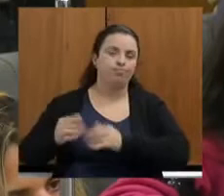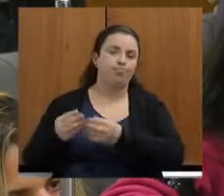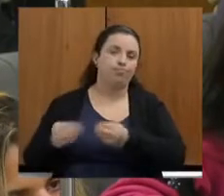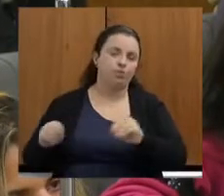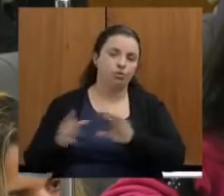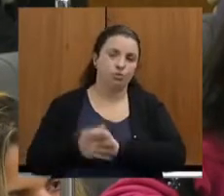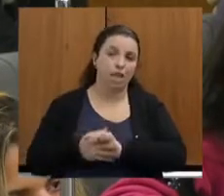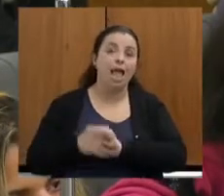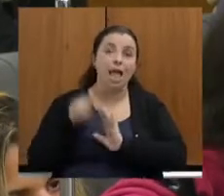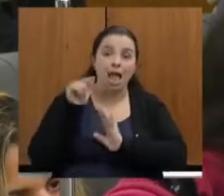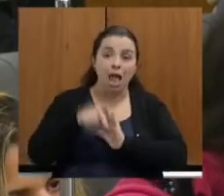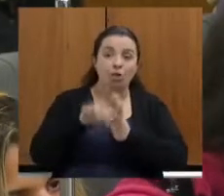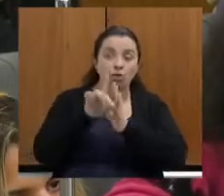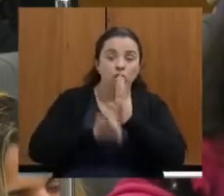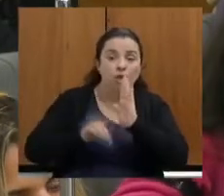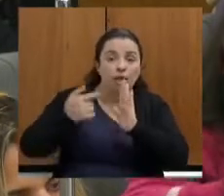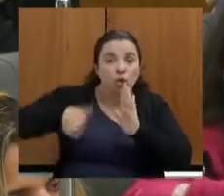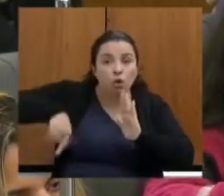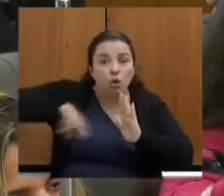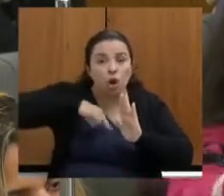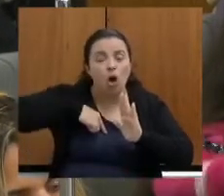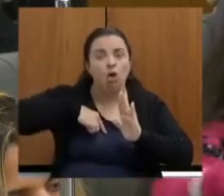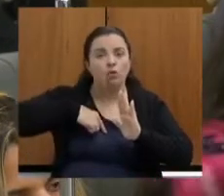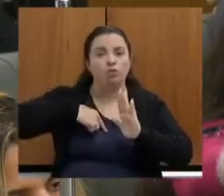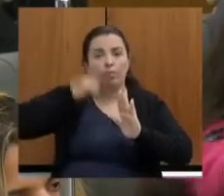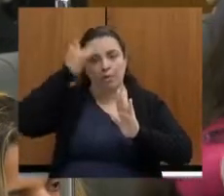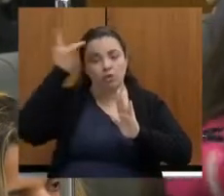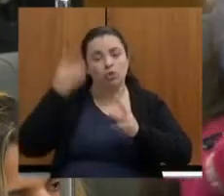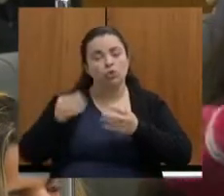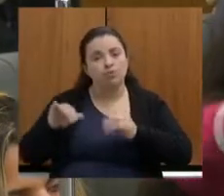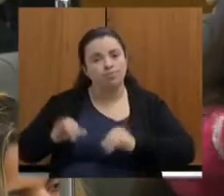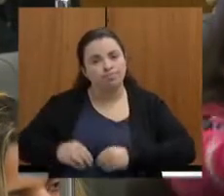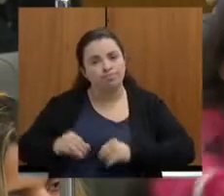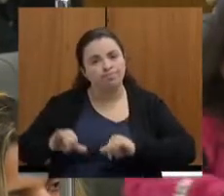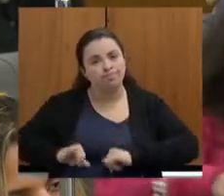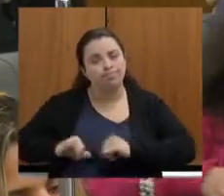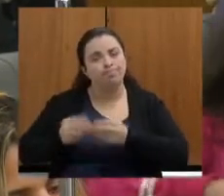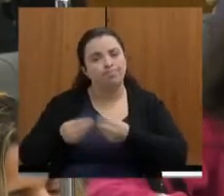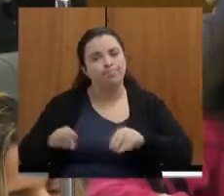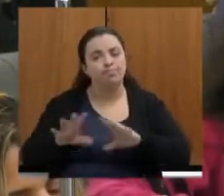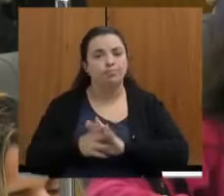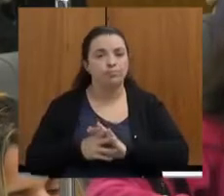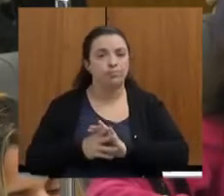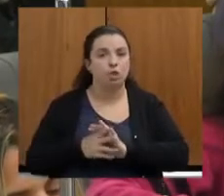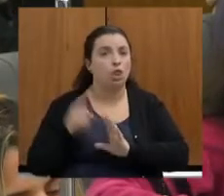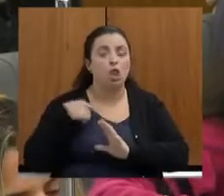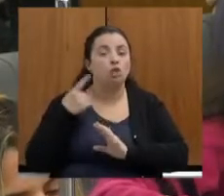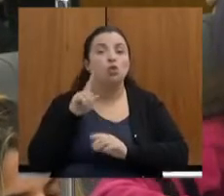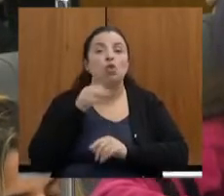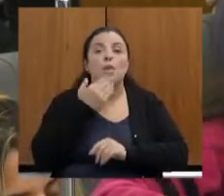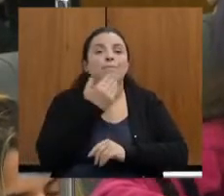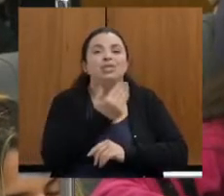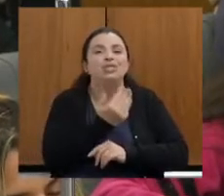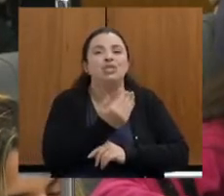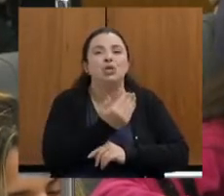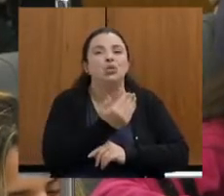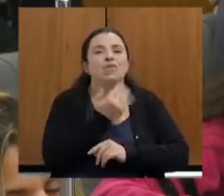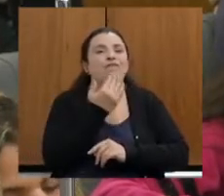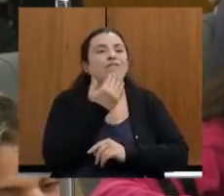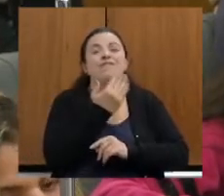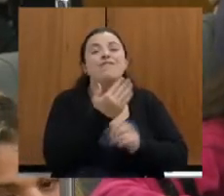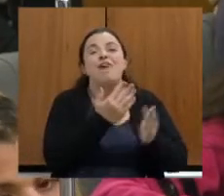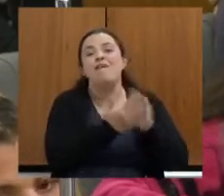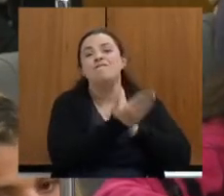dos atingidos E isso não é a favor que ninguém tá pedindo para as empresas Isso aí é um